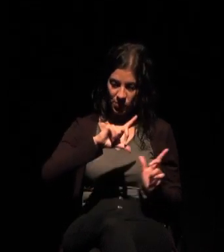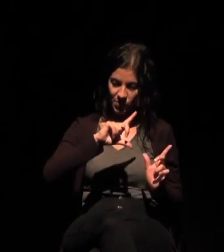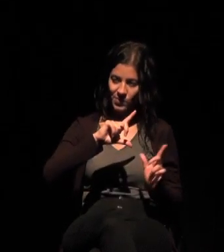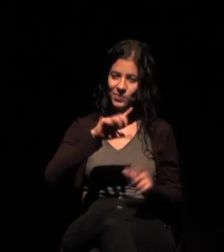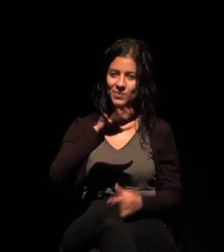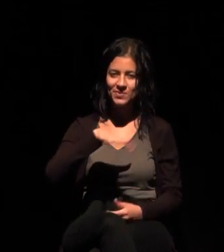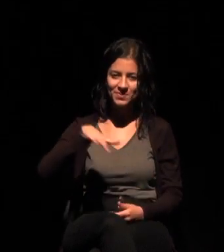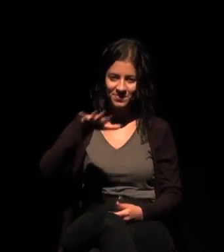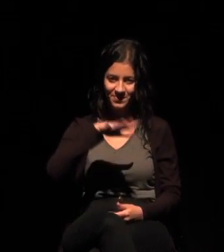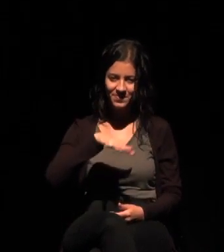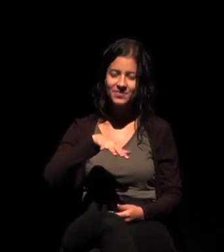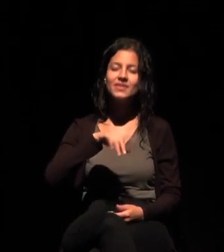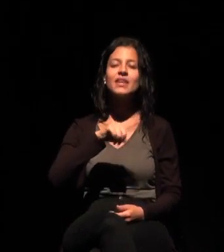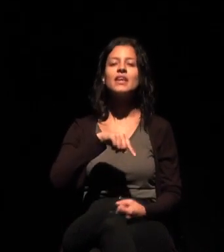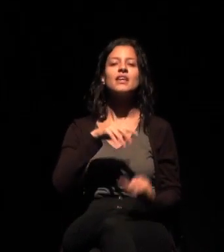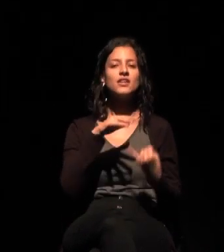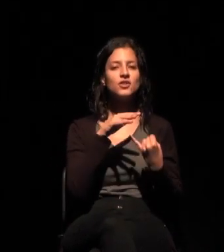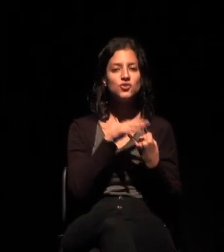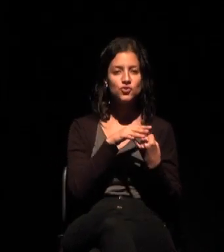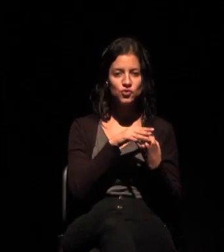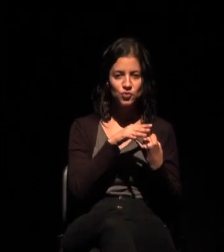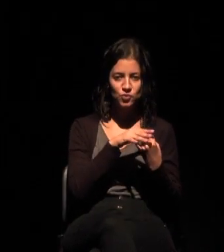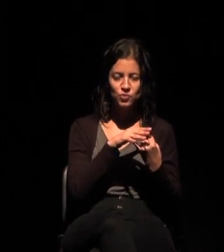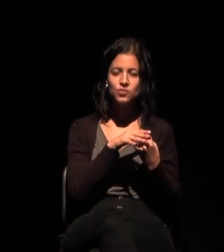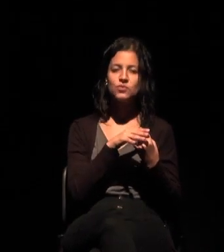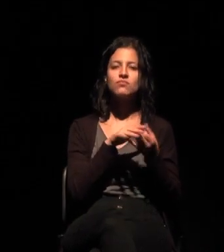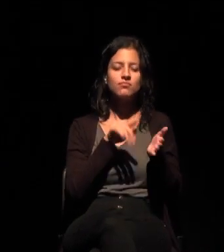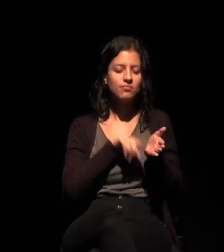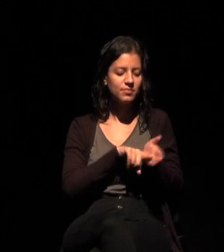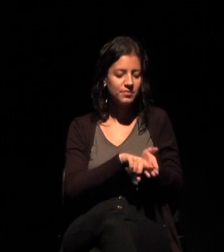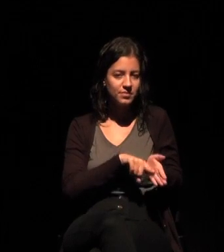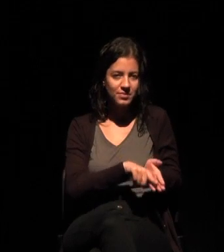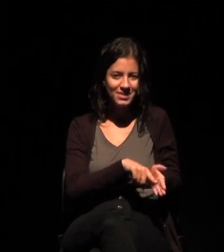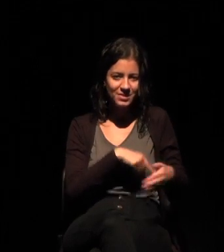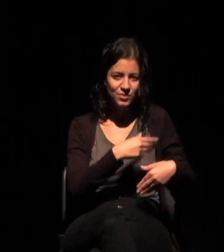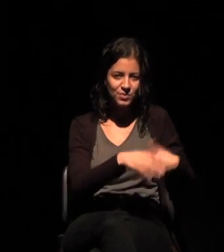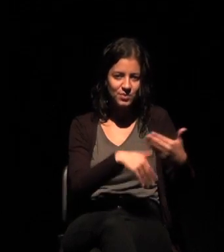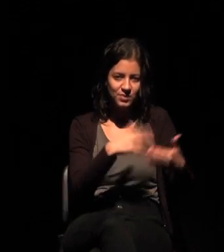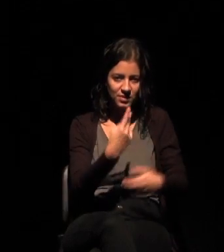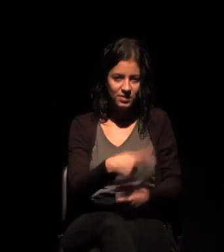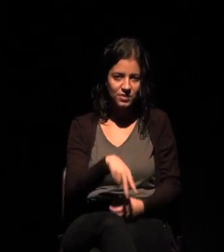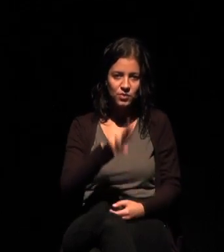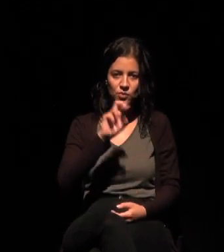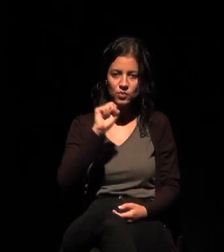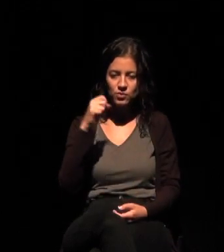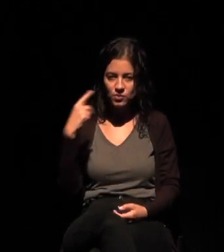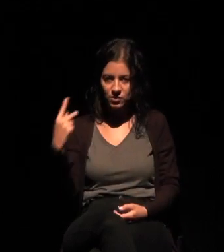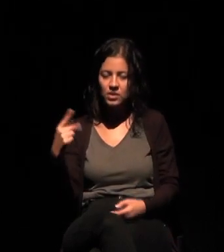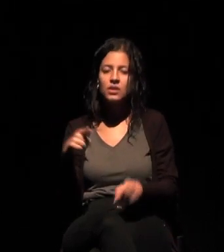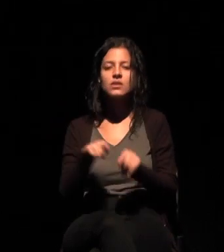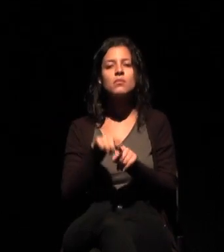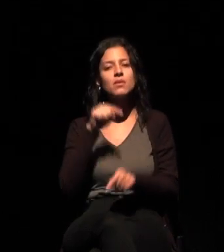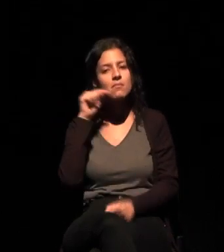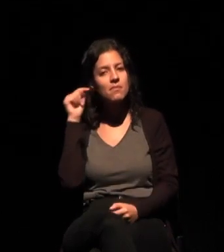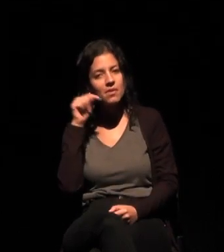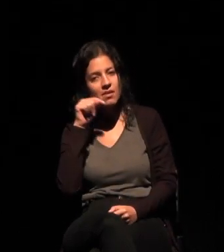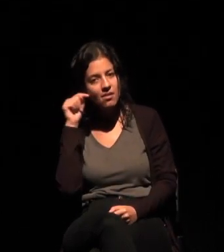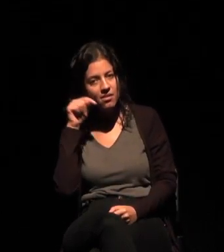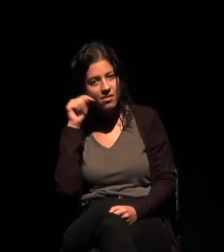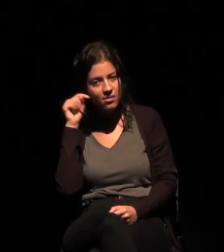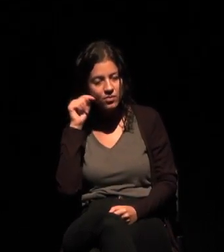os três institutos avançados da usp professor teixeira coelho marco social muito